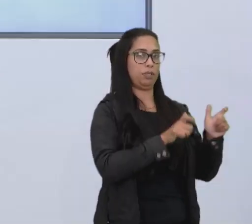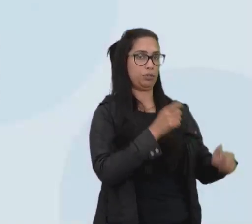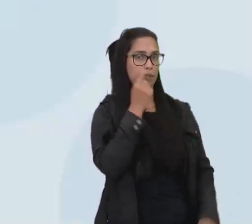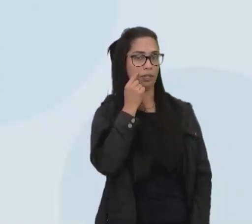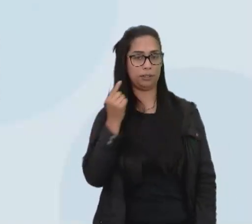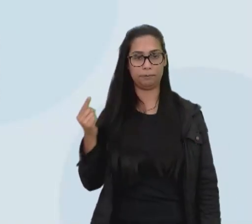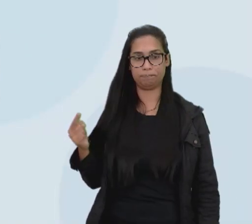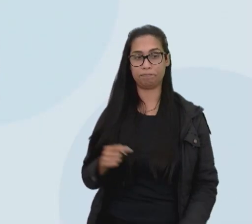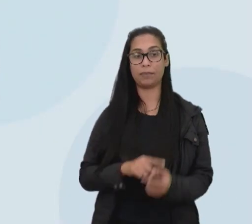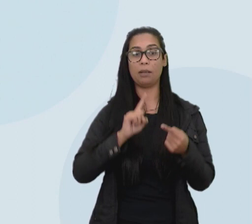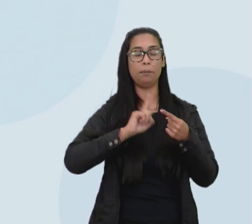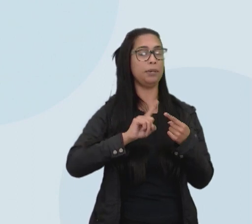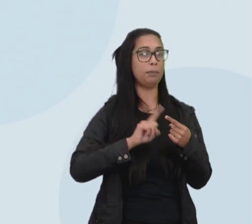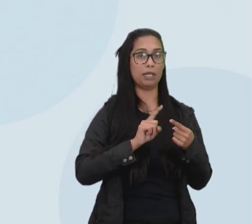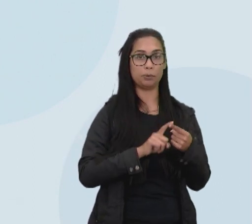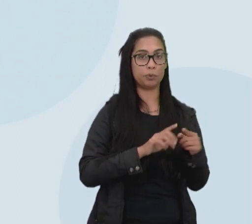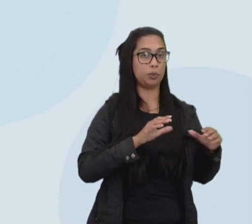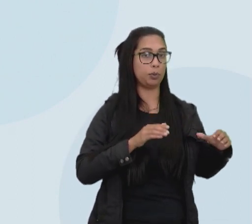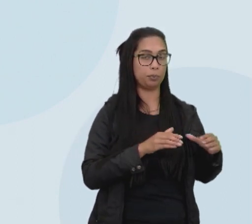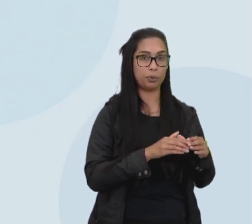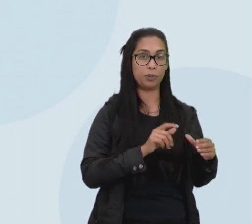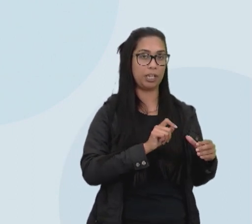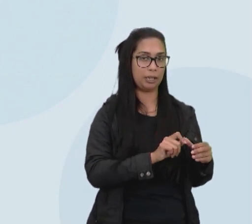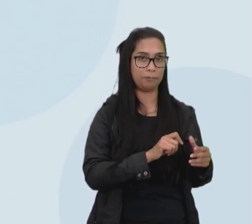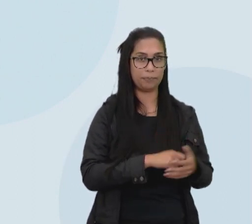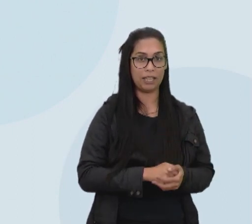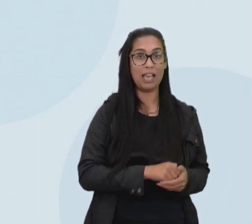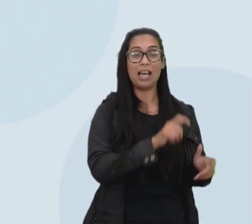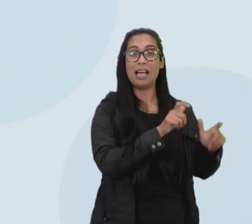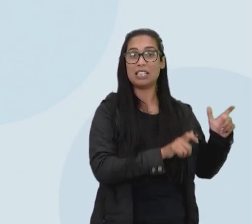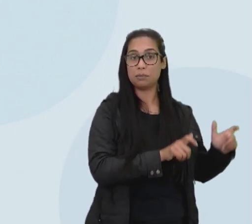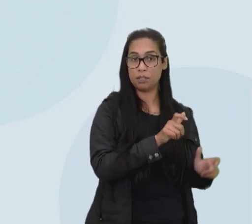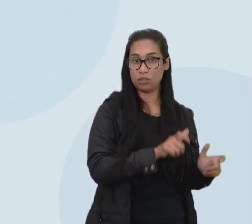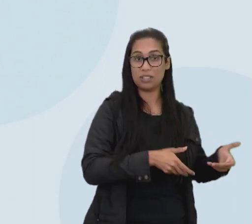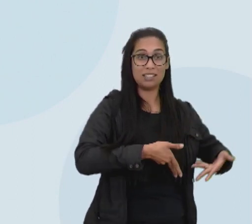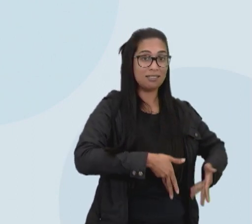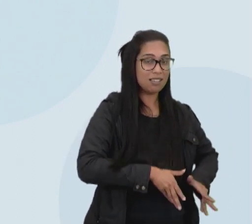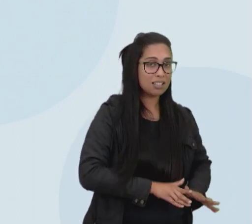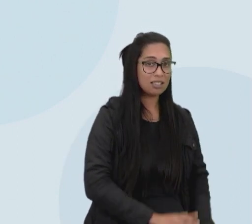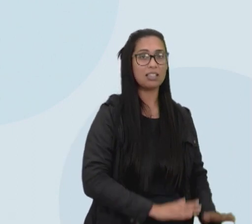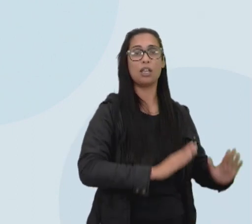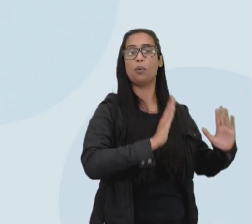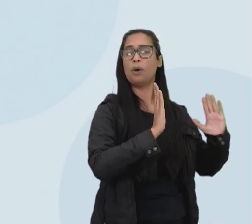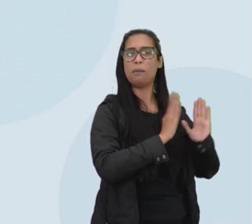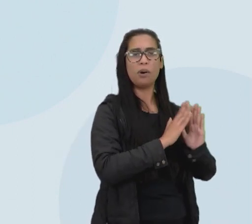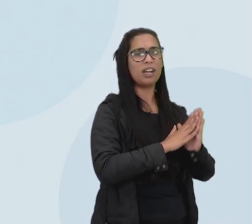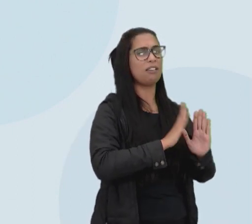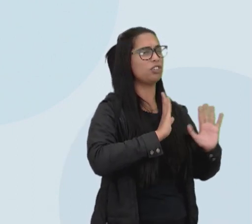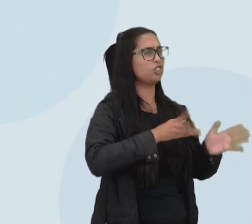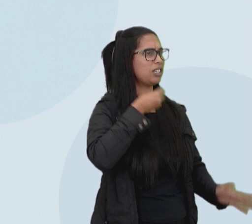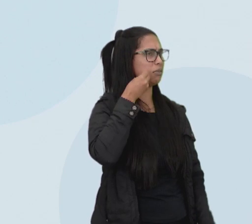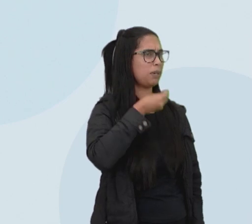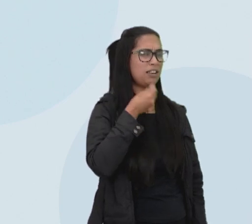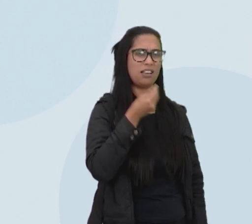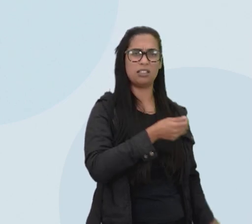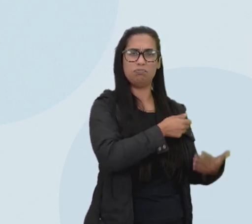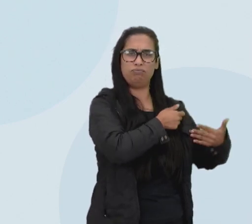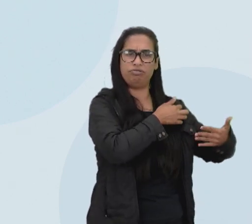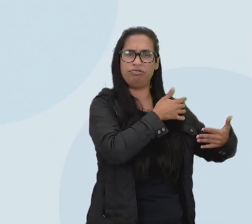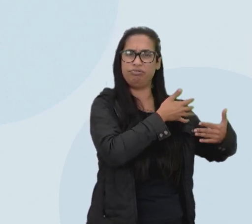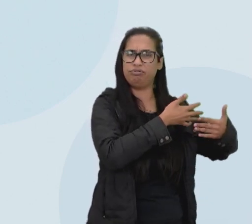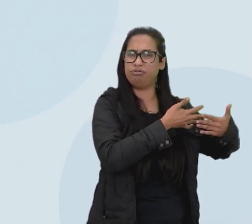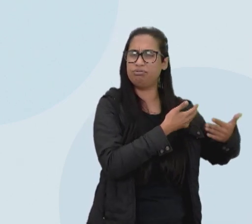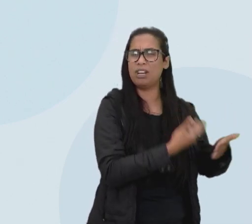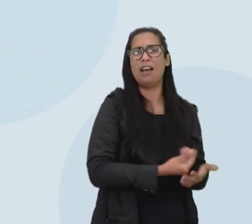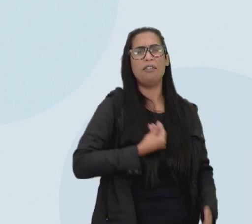vocês. O primeiro grupo são os estabelecidos, que são justamente as pessoas que eram as